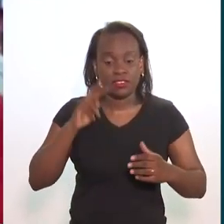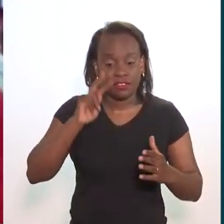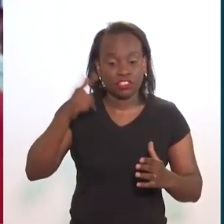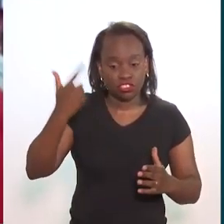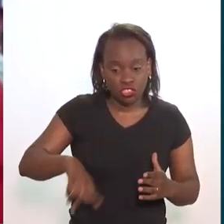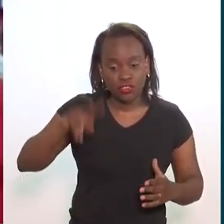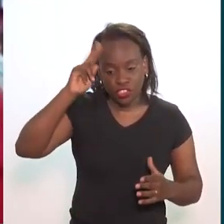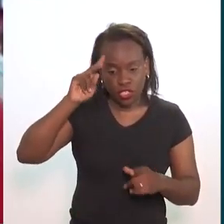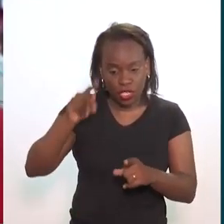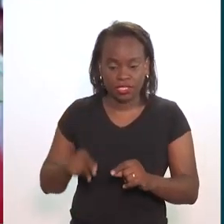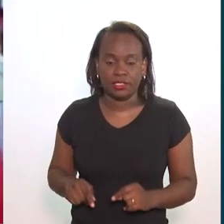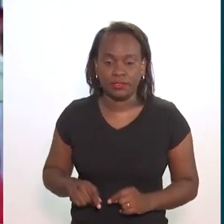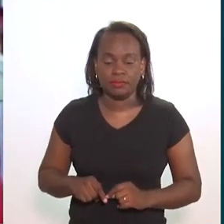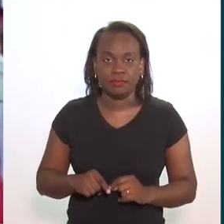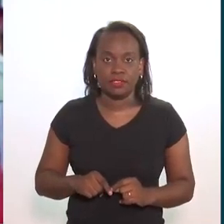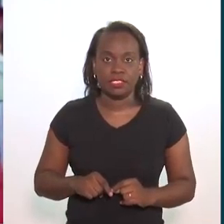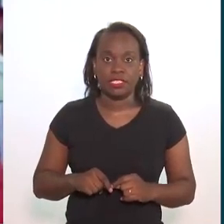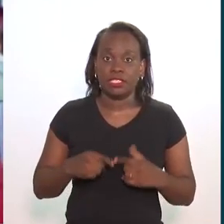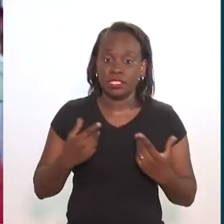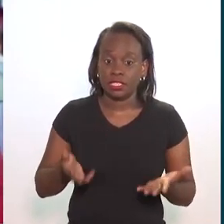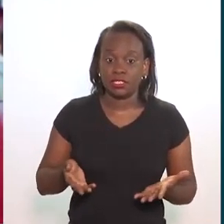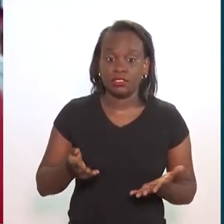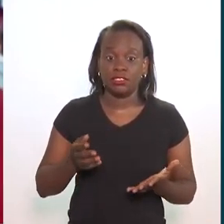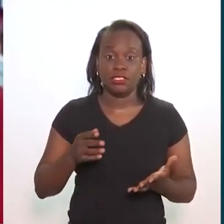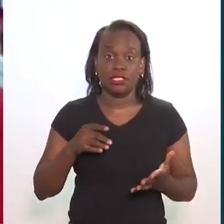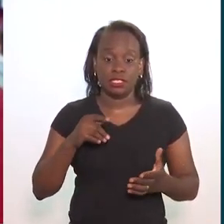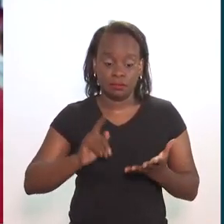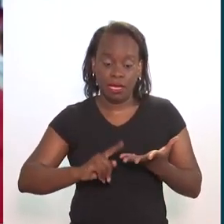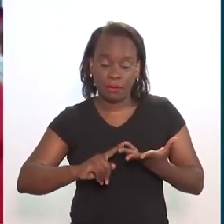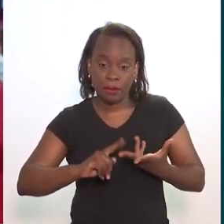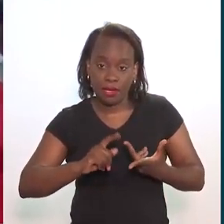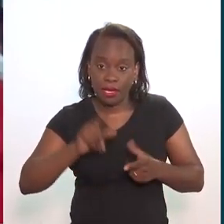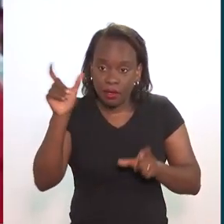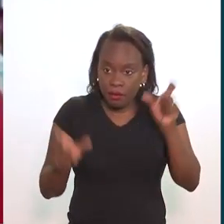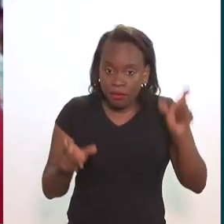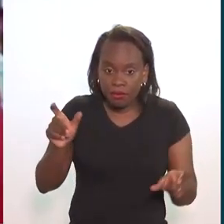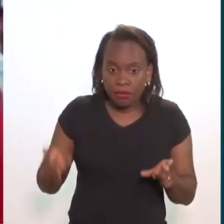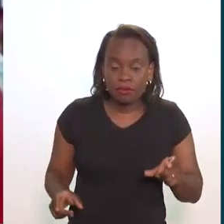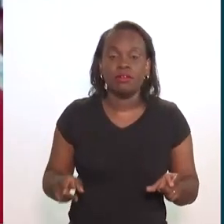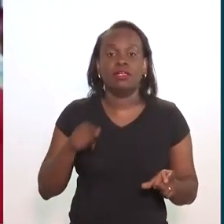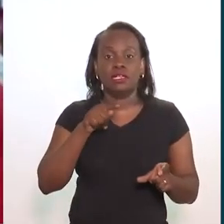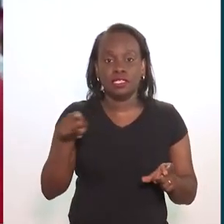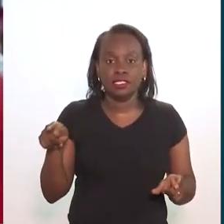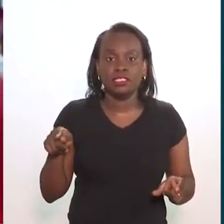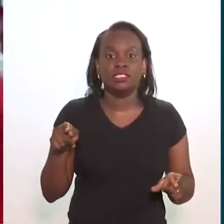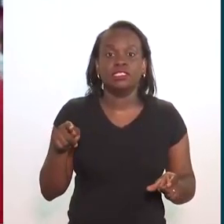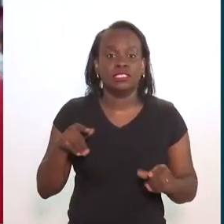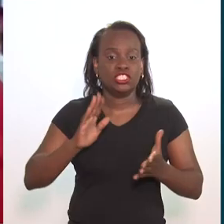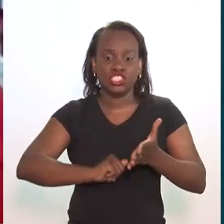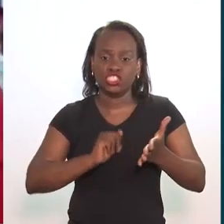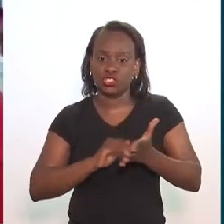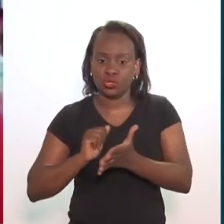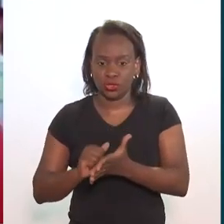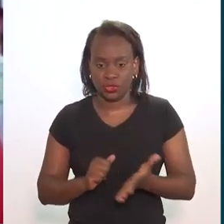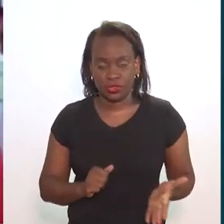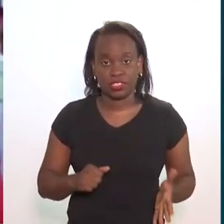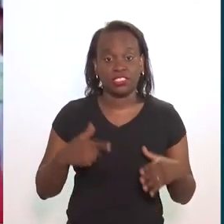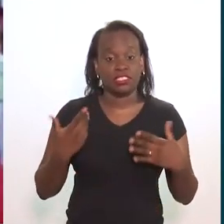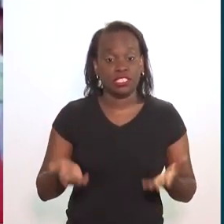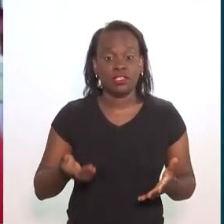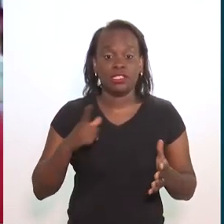gente tem que rever essa história. Esses tais e tais e tais e tais personagens foram